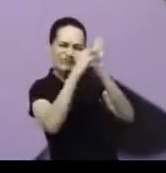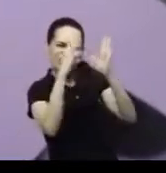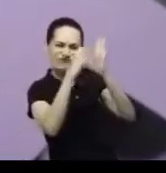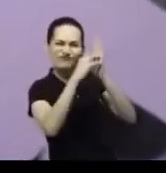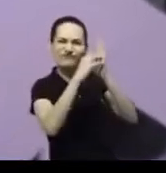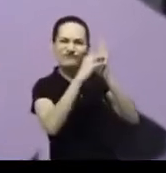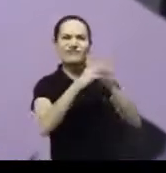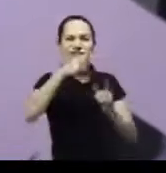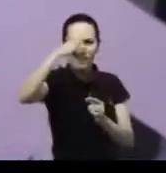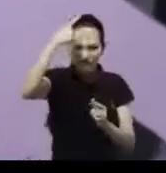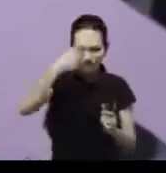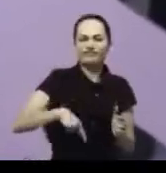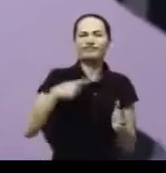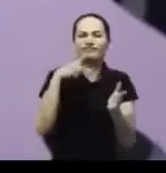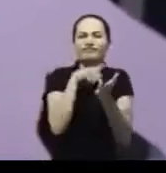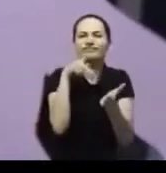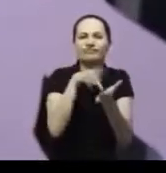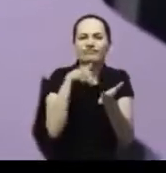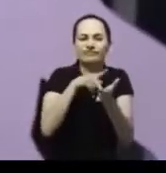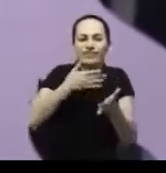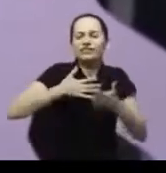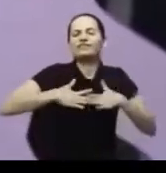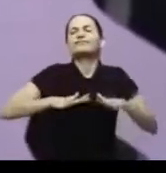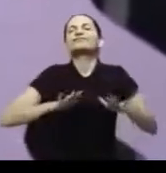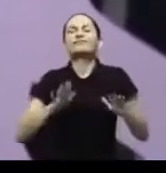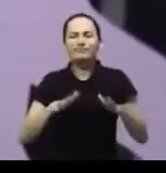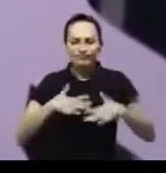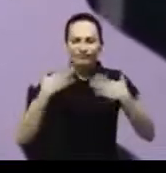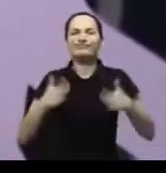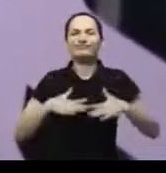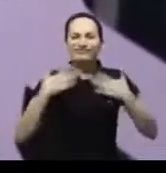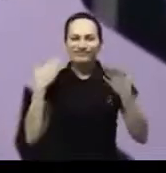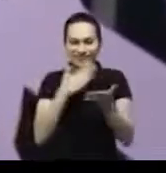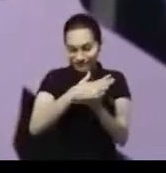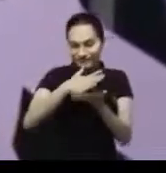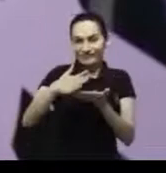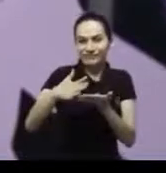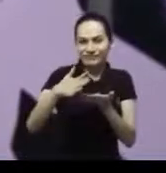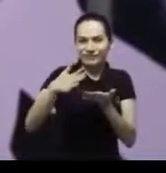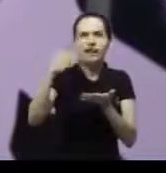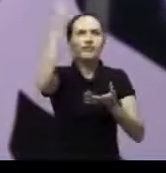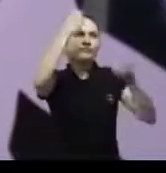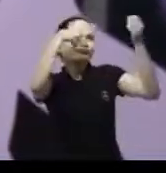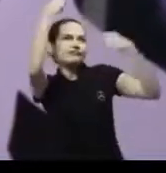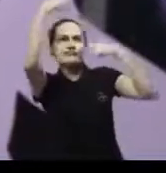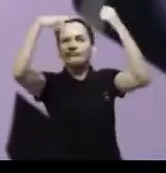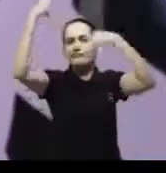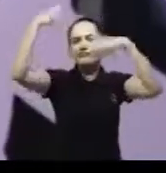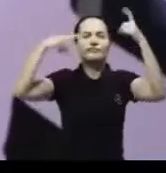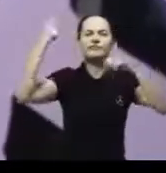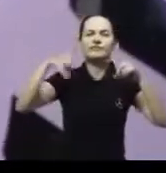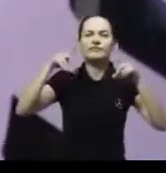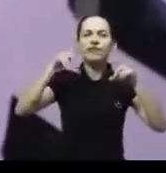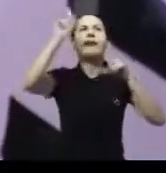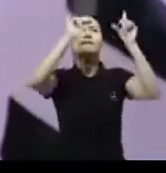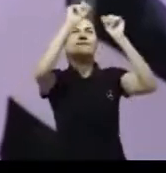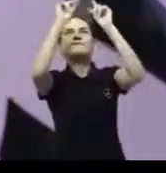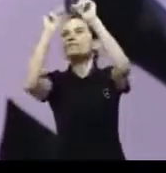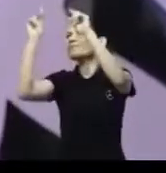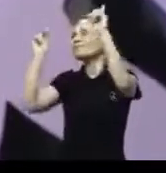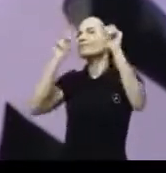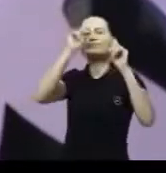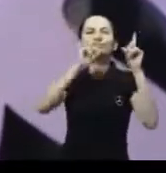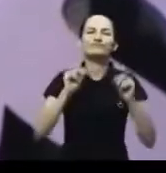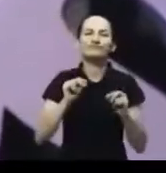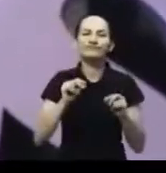um verdadeiro ícone de inspiração e desse momento em diante seu brilho ganha o poder de uma constelação